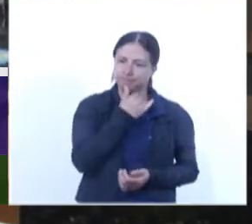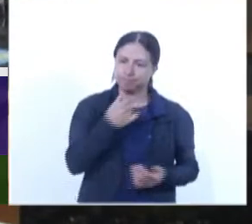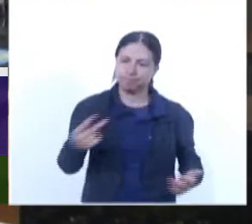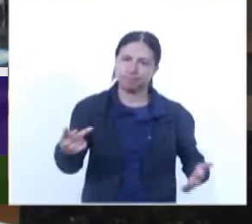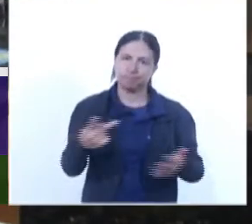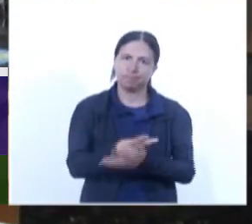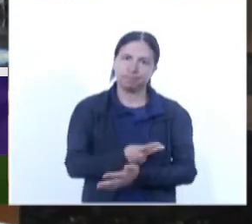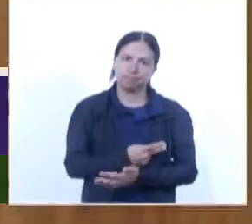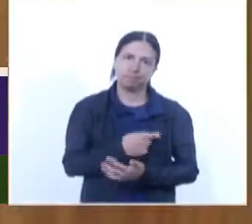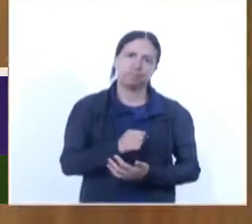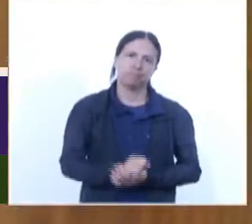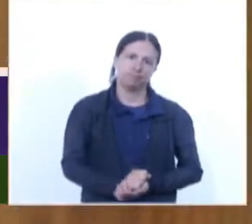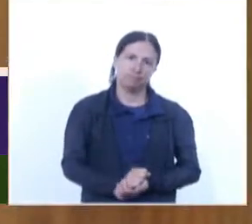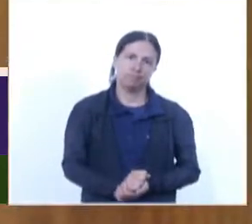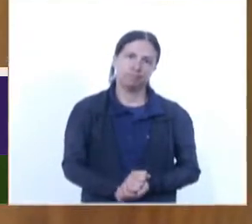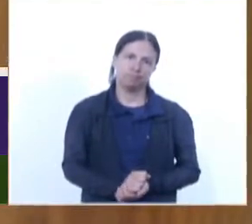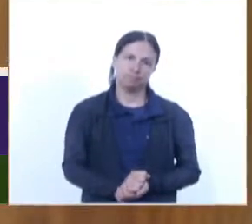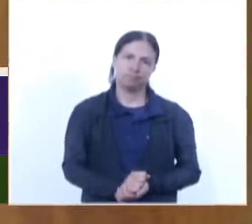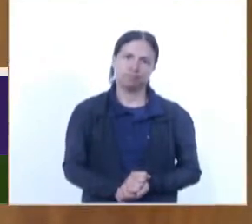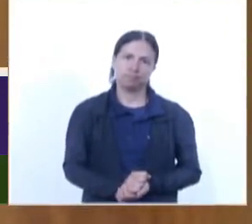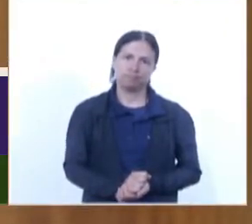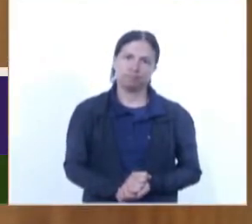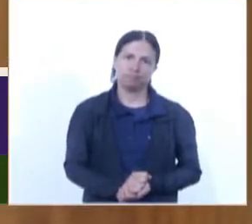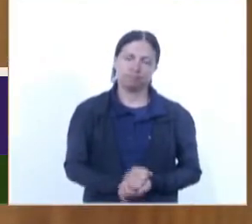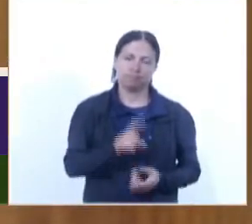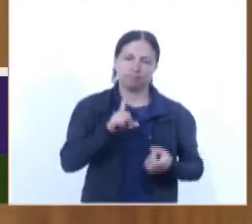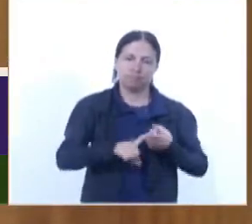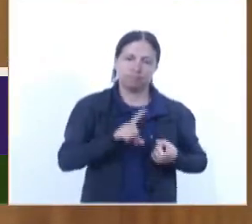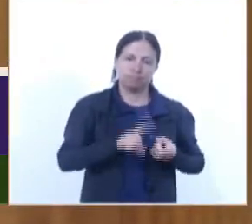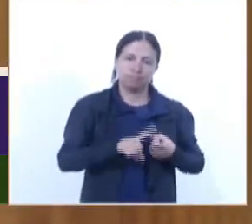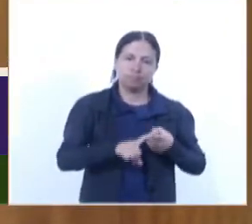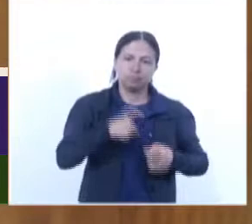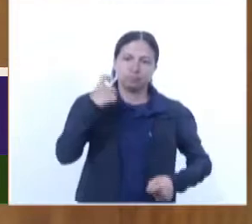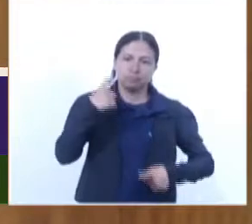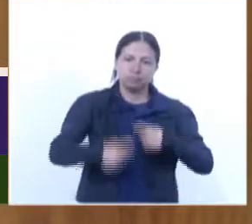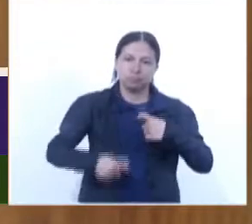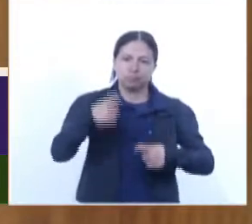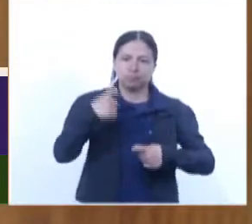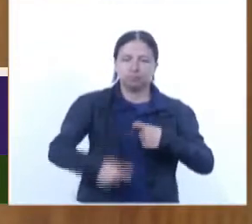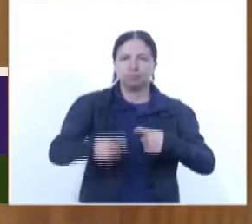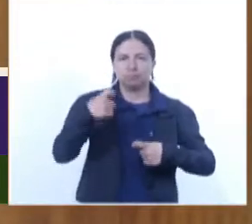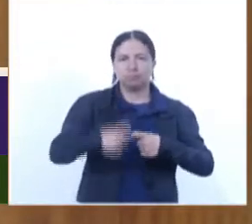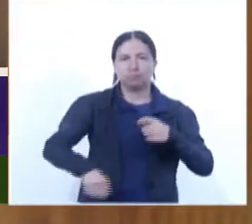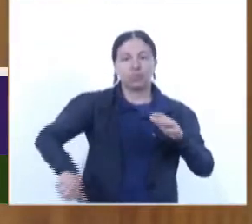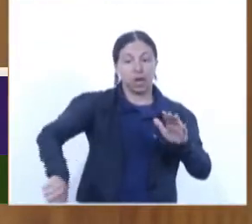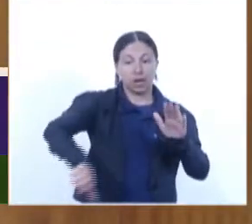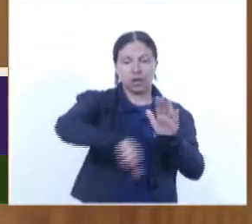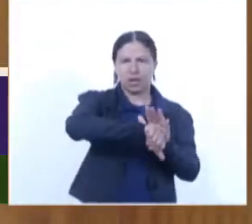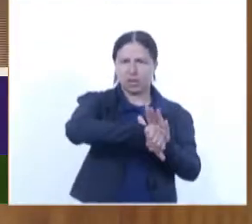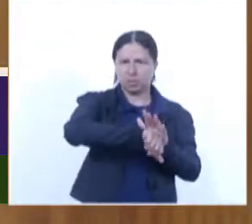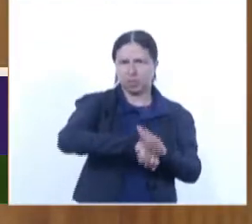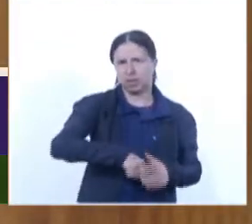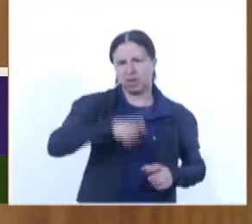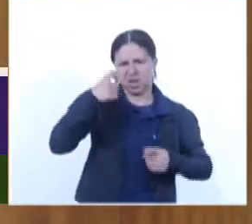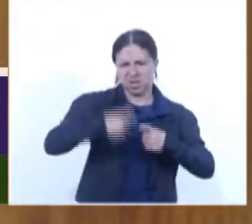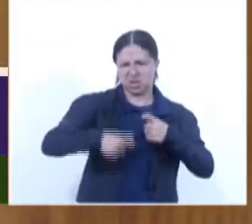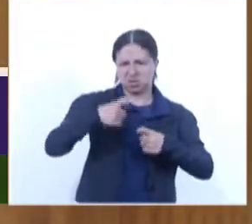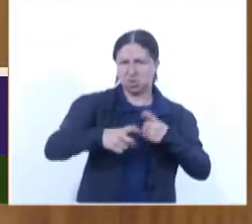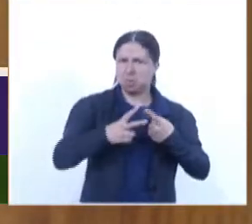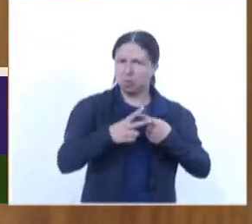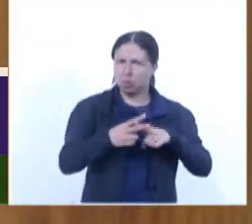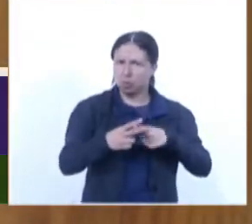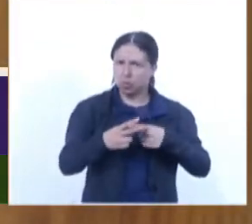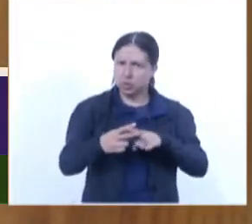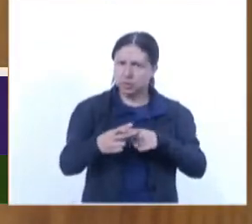ela uma ameaça de estupro ameaça criminosa de estupro corretivo que ela recebeu na sexta-feira